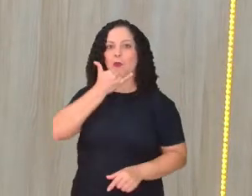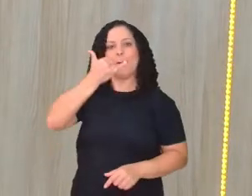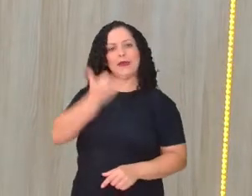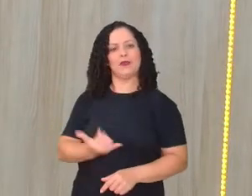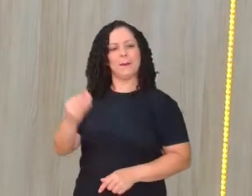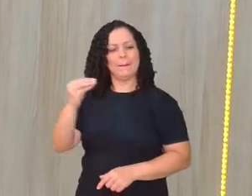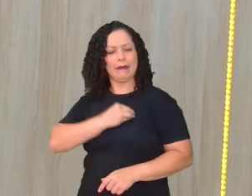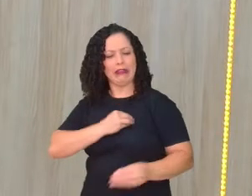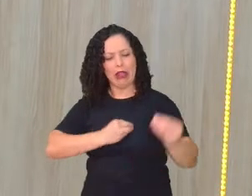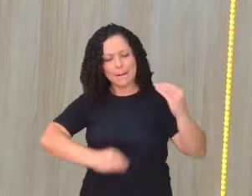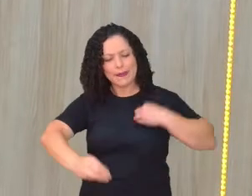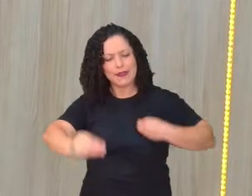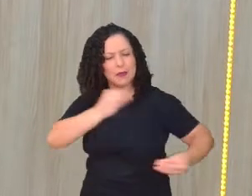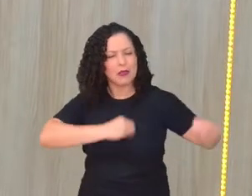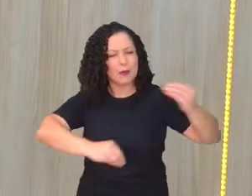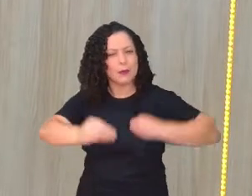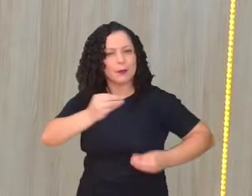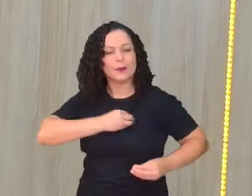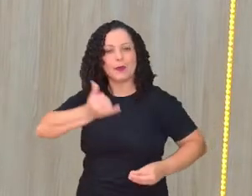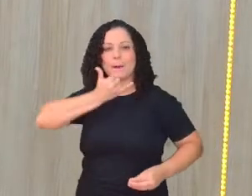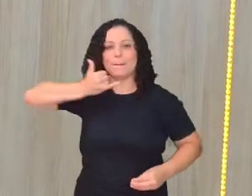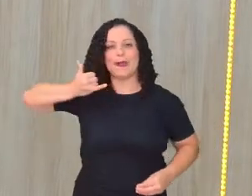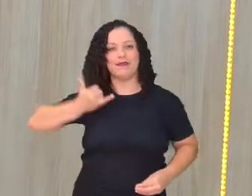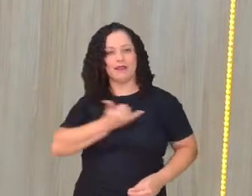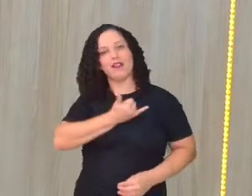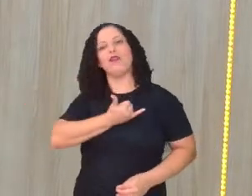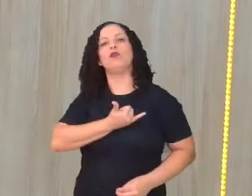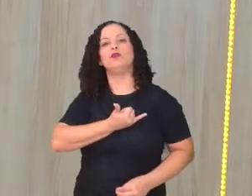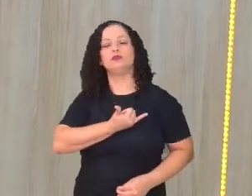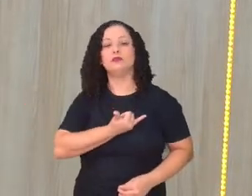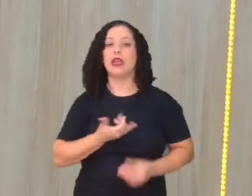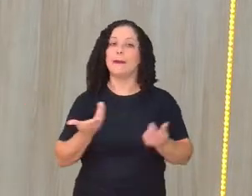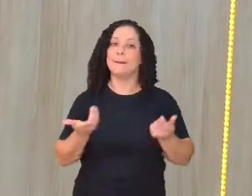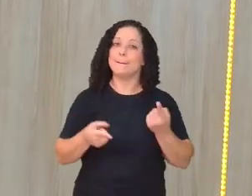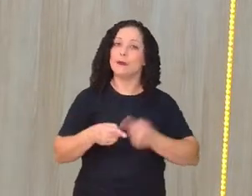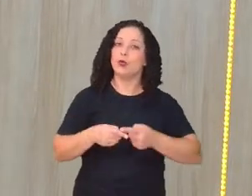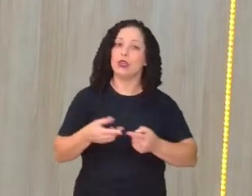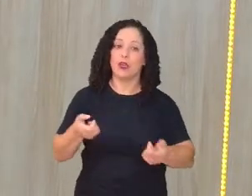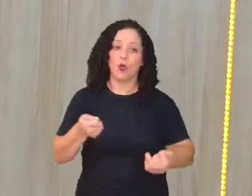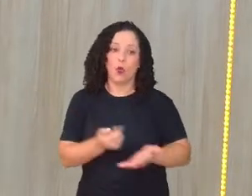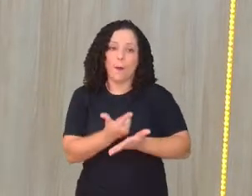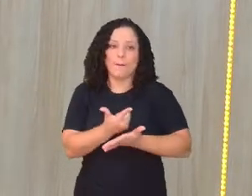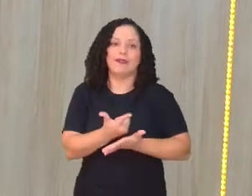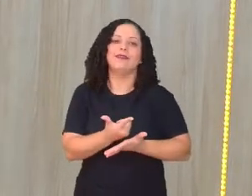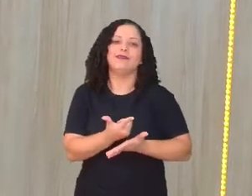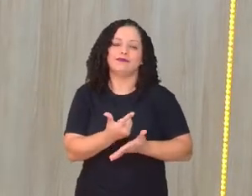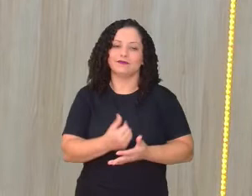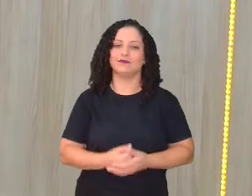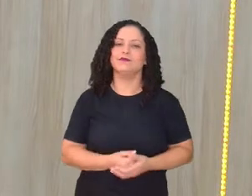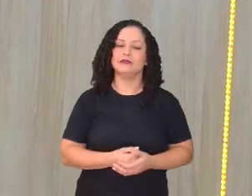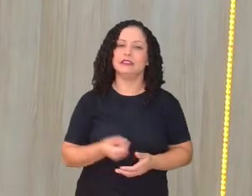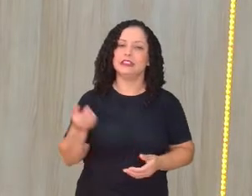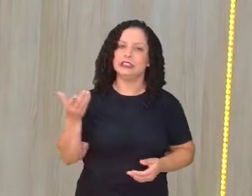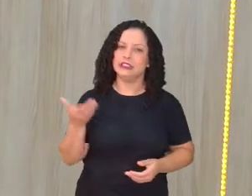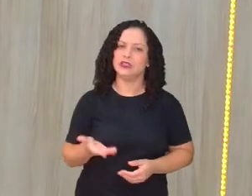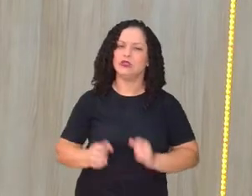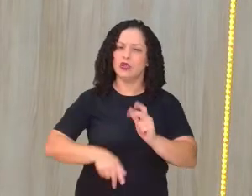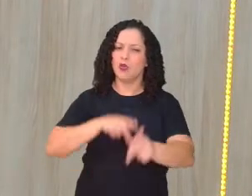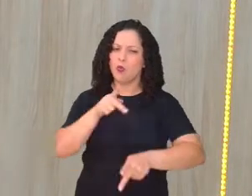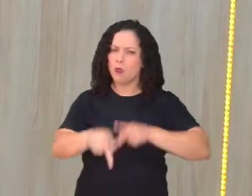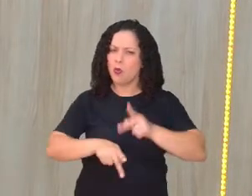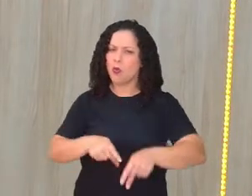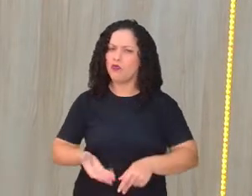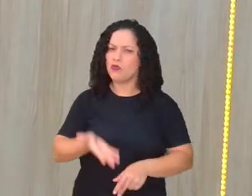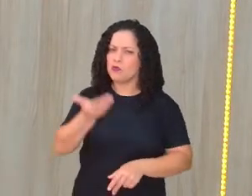dos pecados pela igreja. E isso é o que vai revoltar alguns desses pensadores da época, né, até